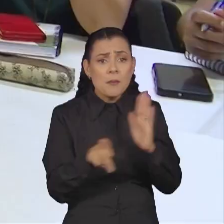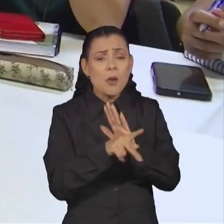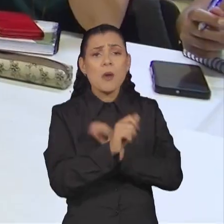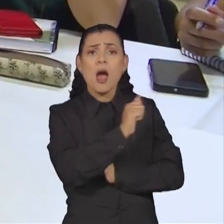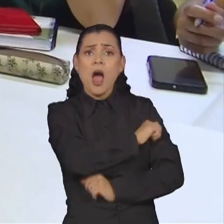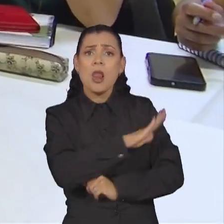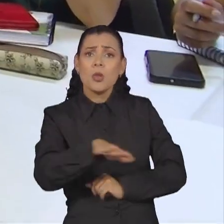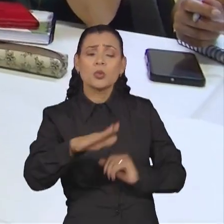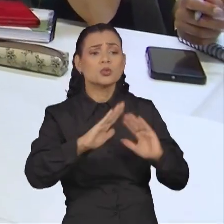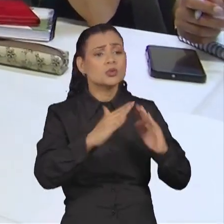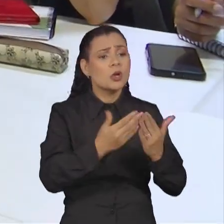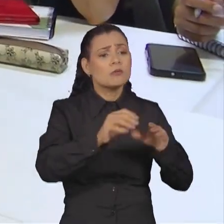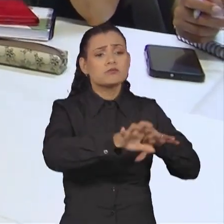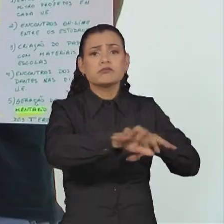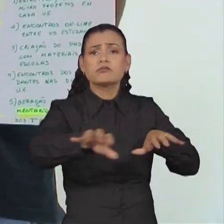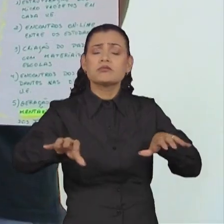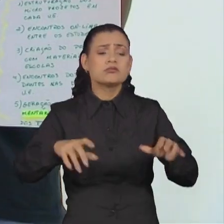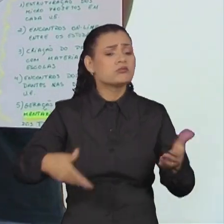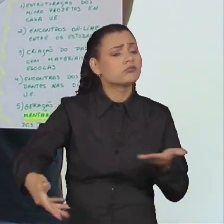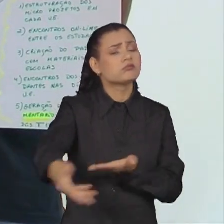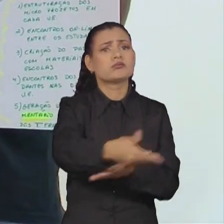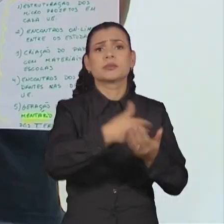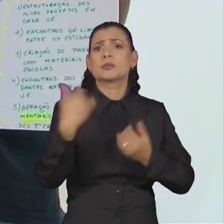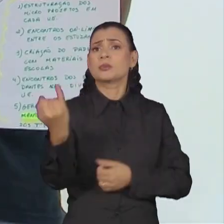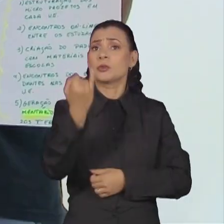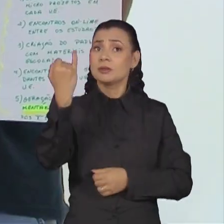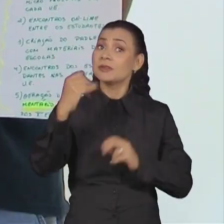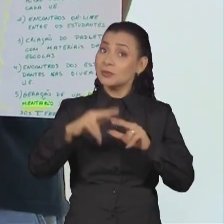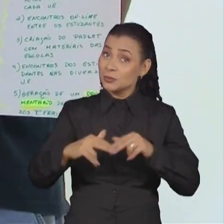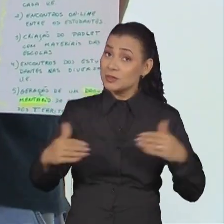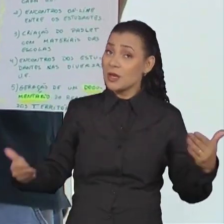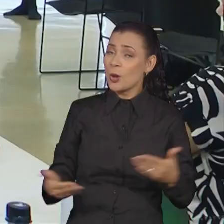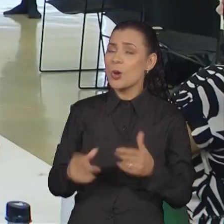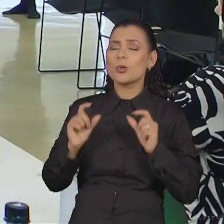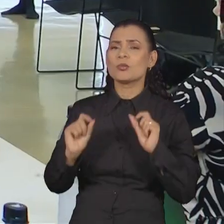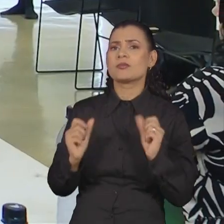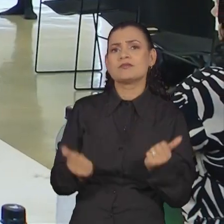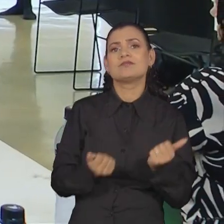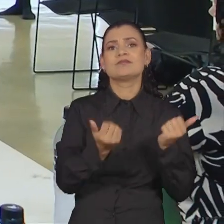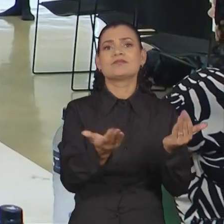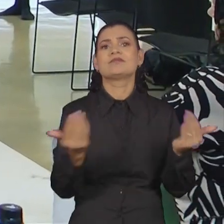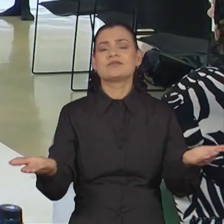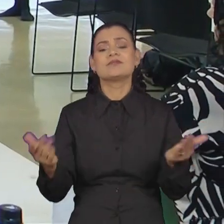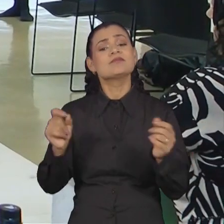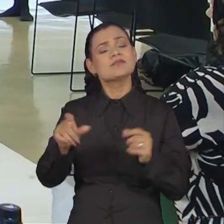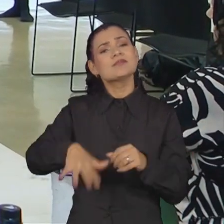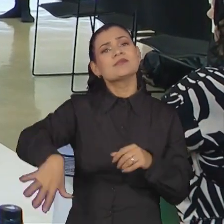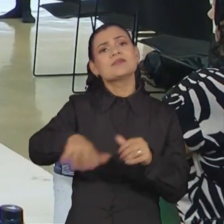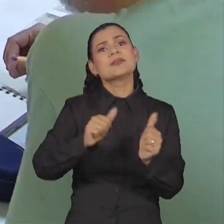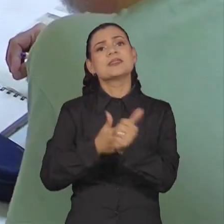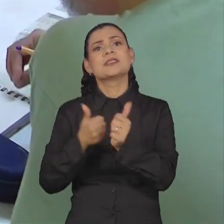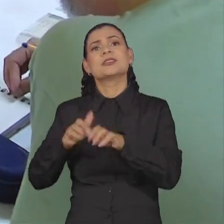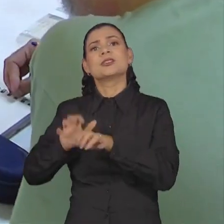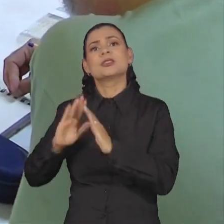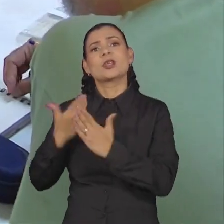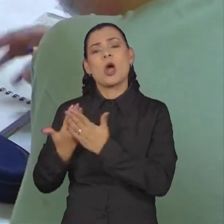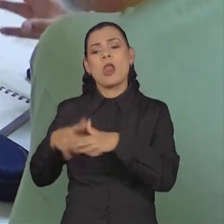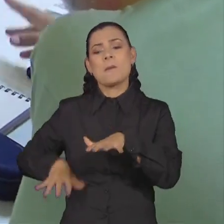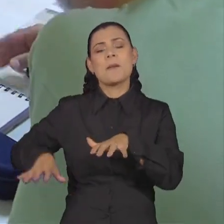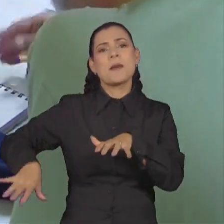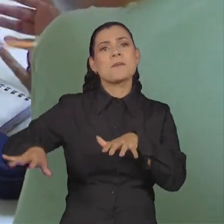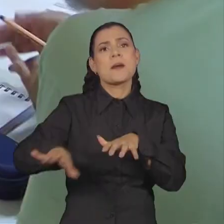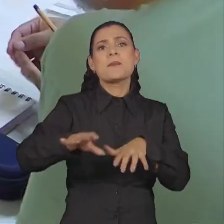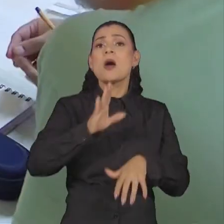preciso. As práticas de educomunicação podem contribuir para que a comunidade escolar debata e inclua